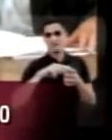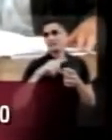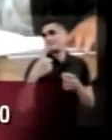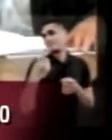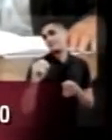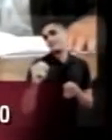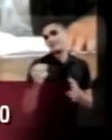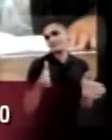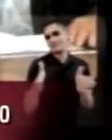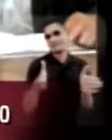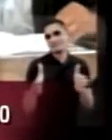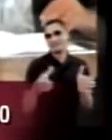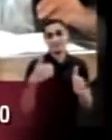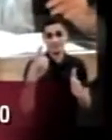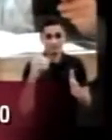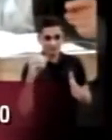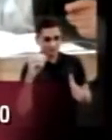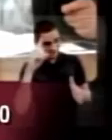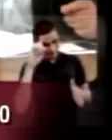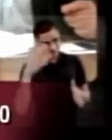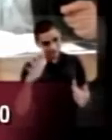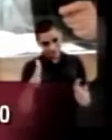todo mundo reunido junto,